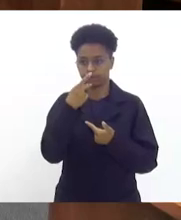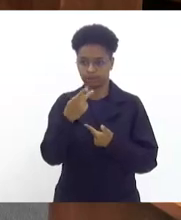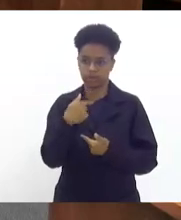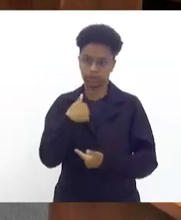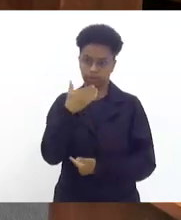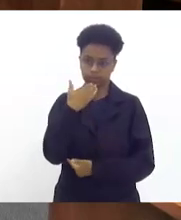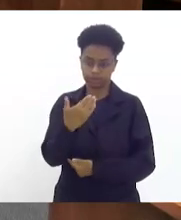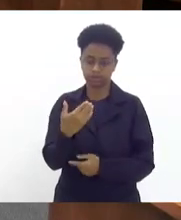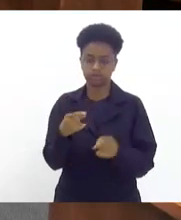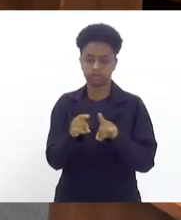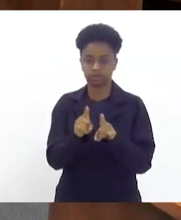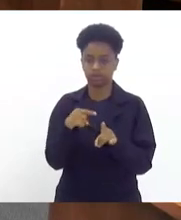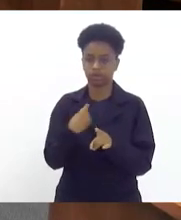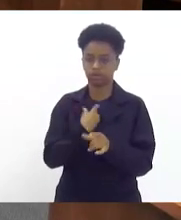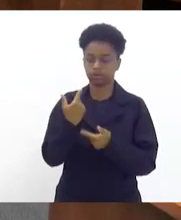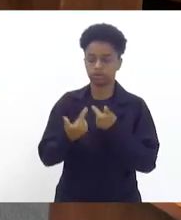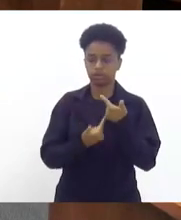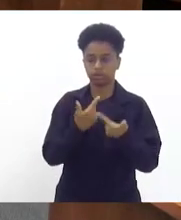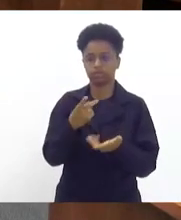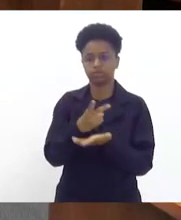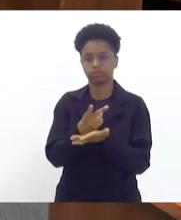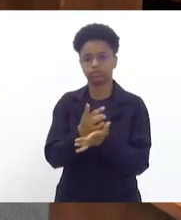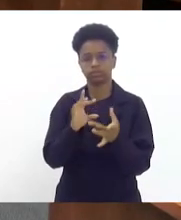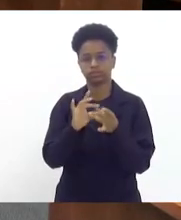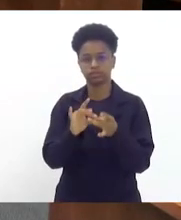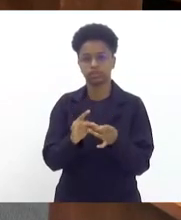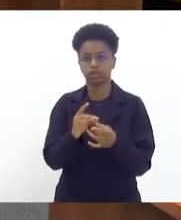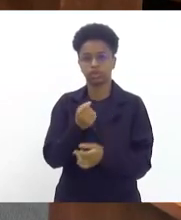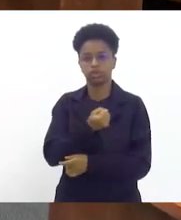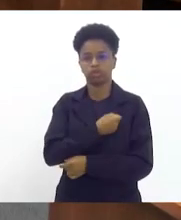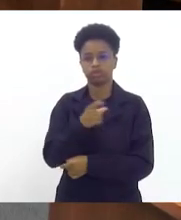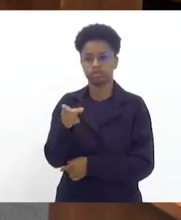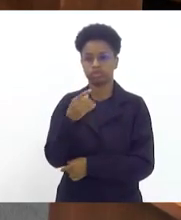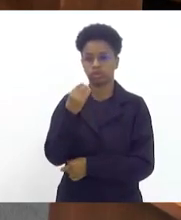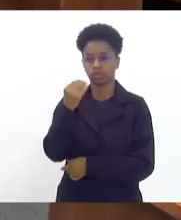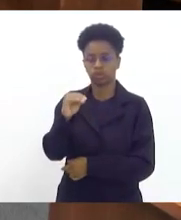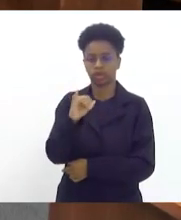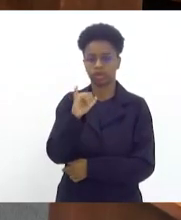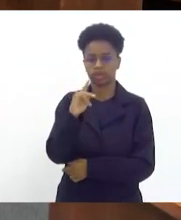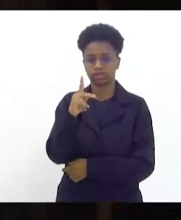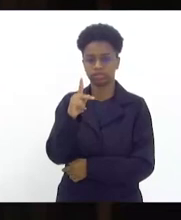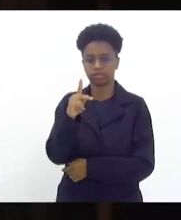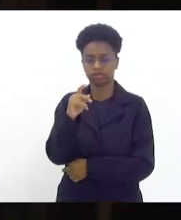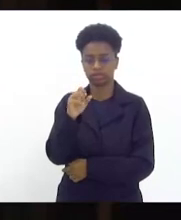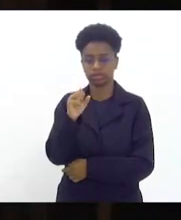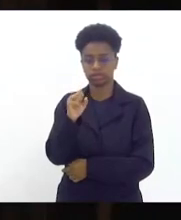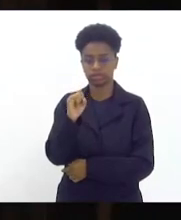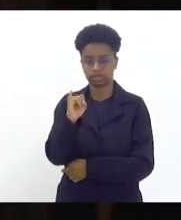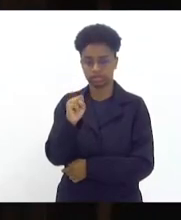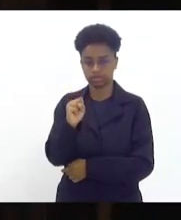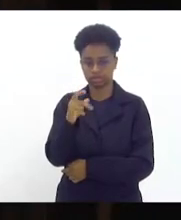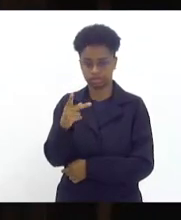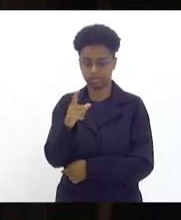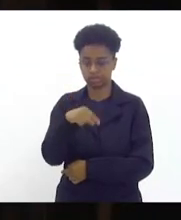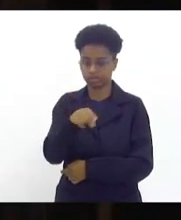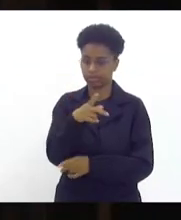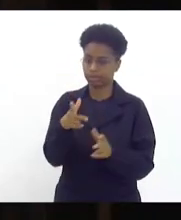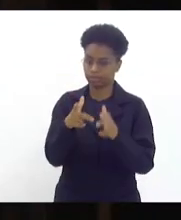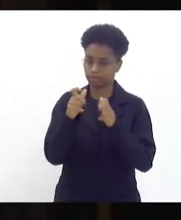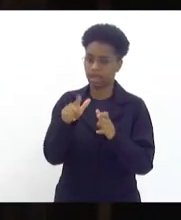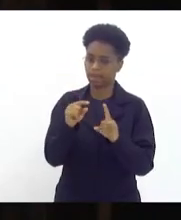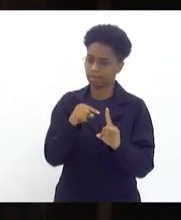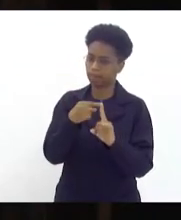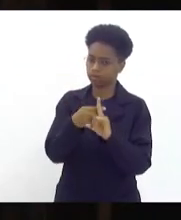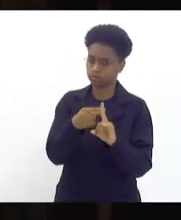e trabalhamos muito em conjunto esses números do Whisky que vocês vão ver que são muito positivos da Tijuca são muito